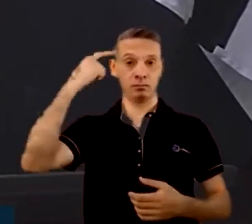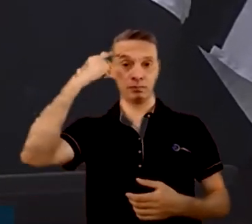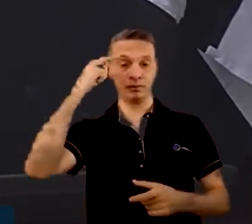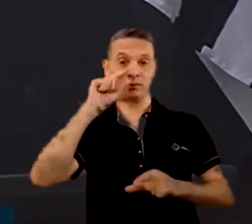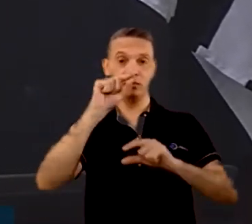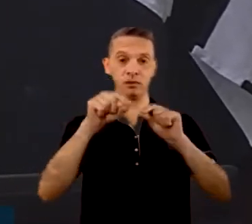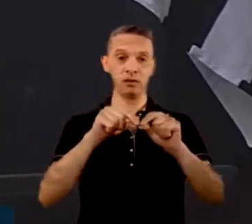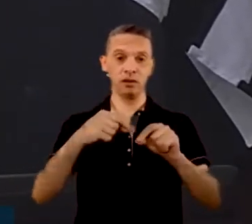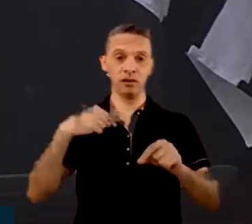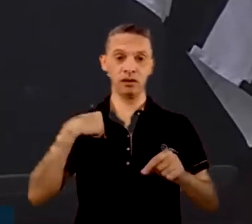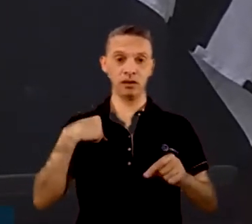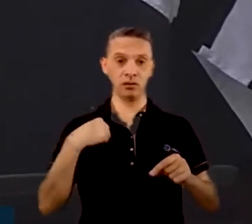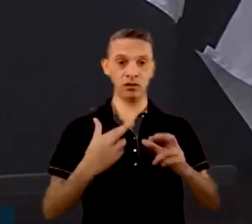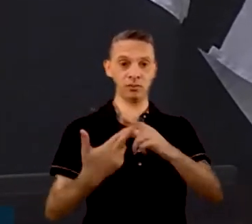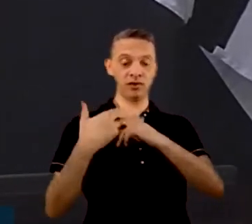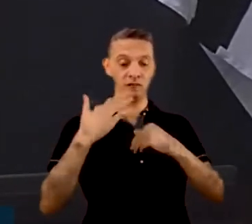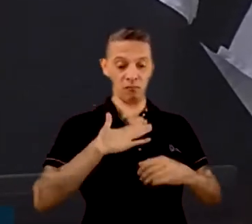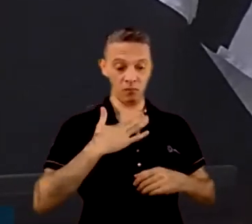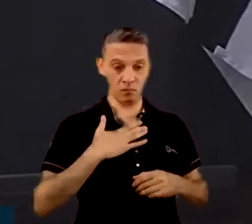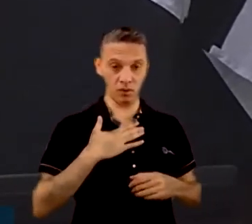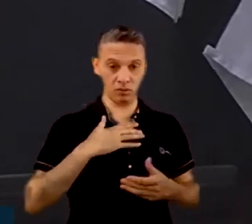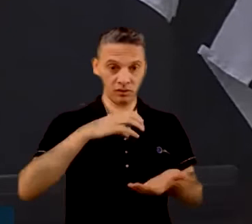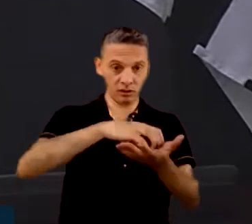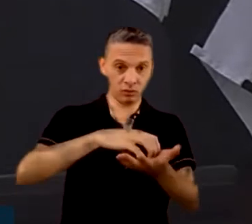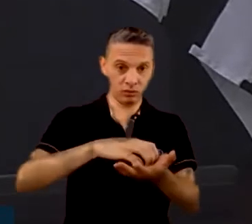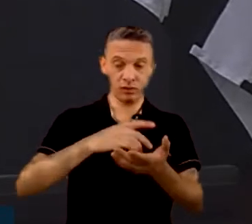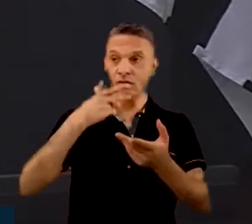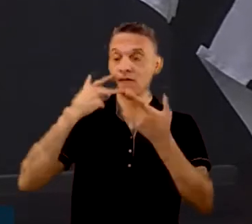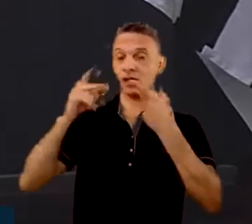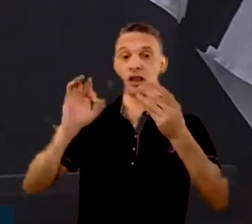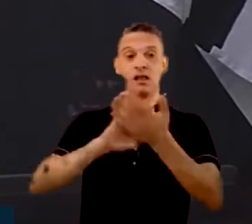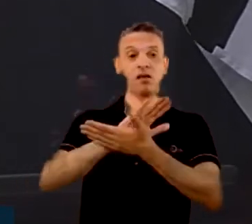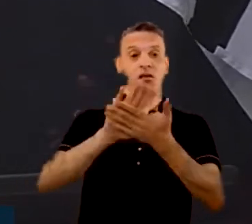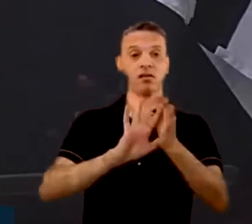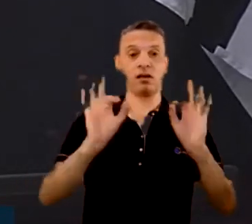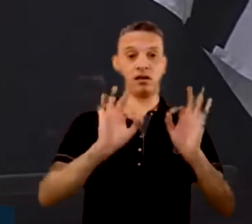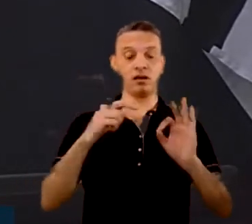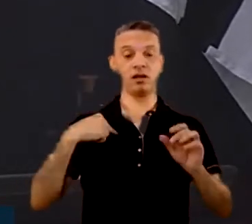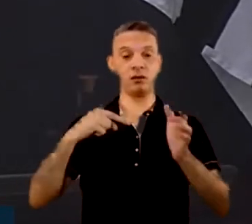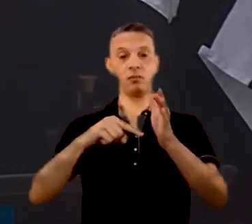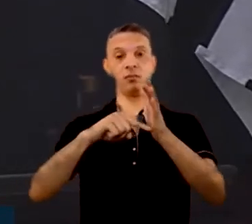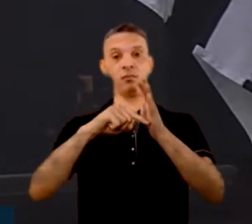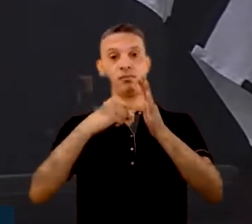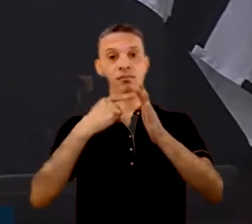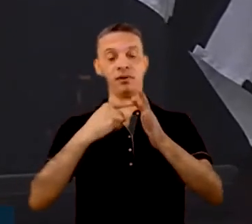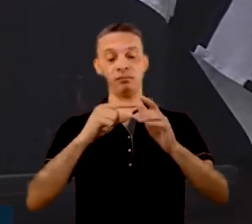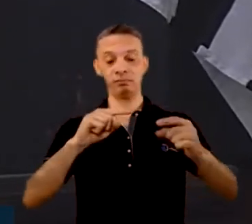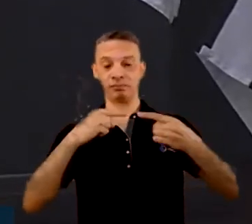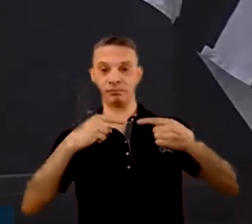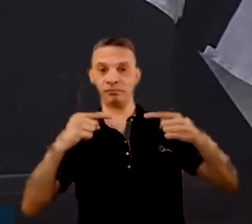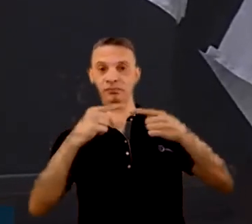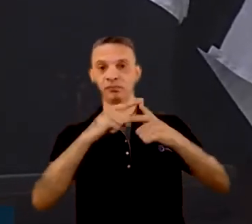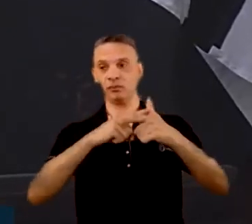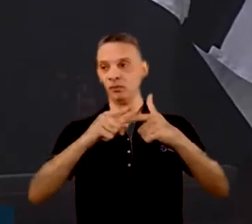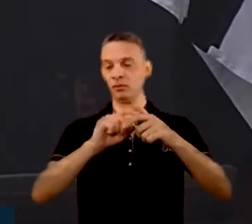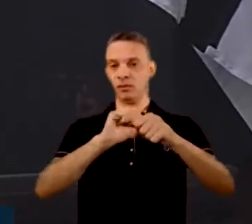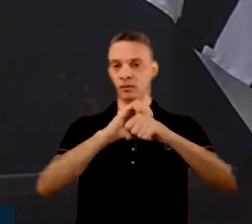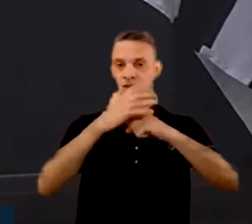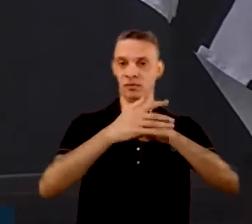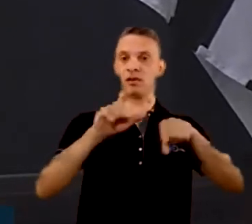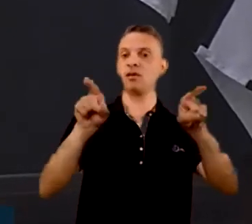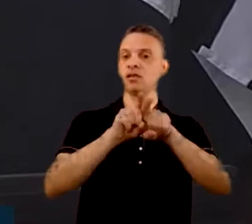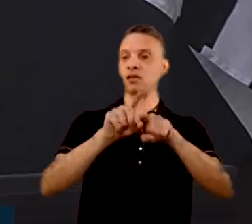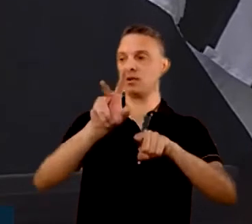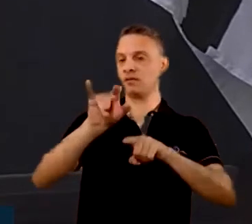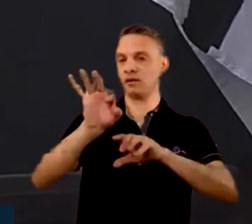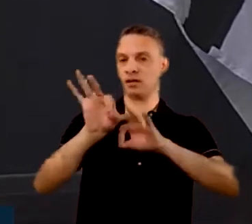citado, né? Então, eu quero deixar bem claro que eu fui o primeiro a ser afetado por essa pandemia e provavelmente serei o